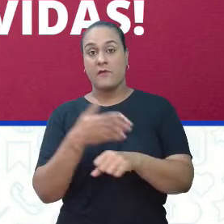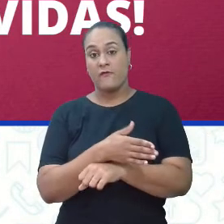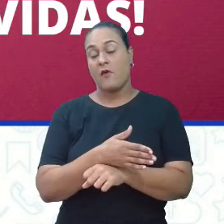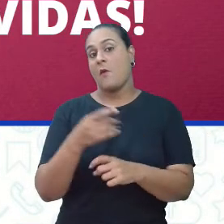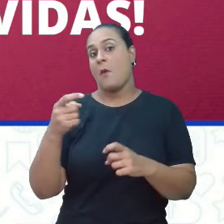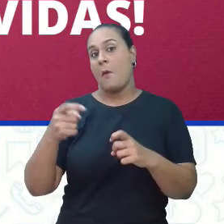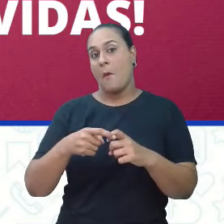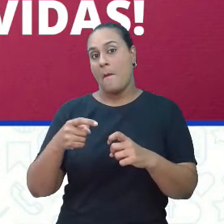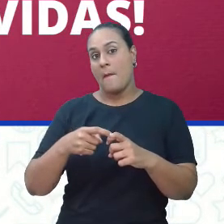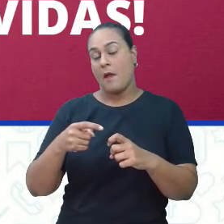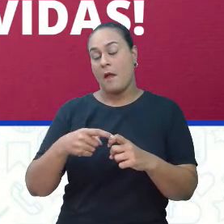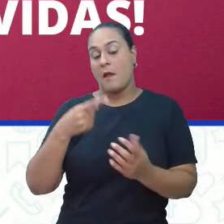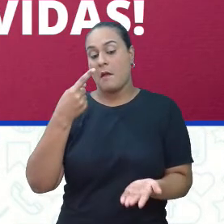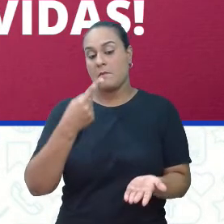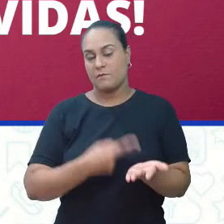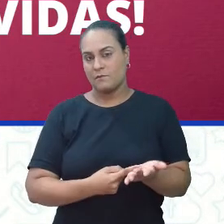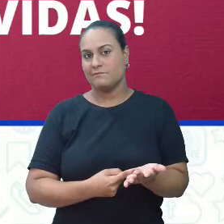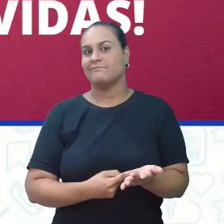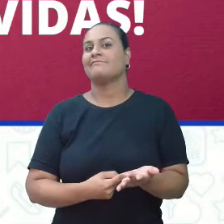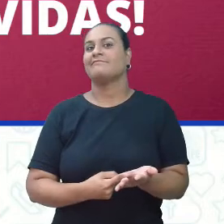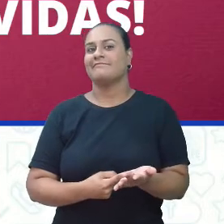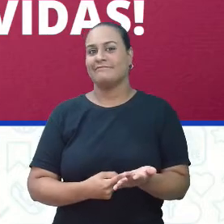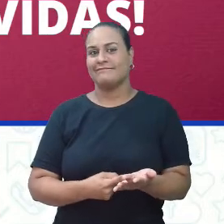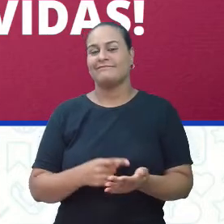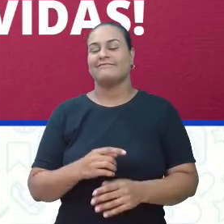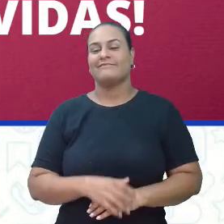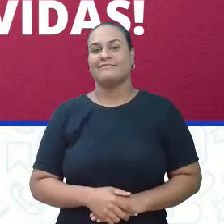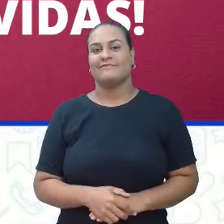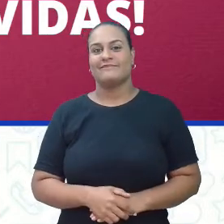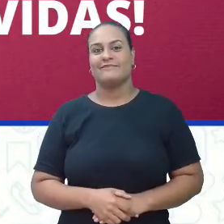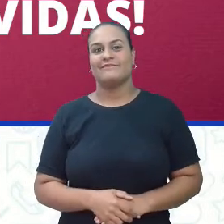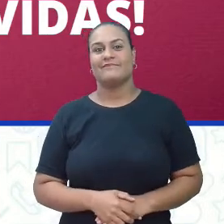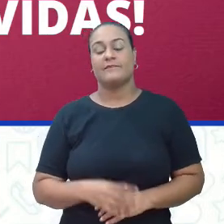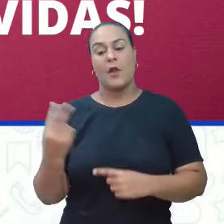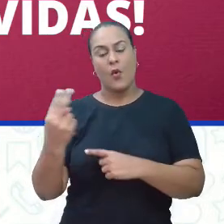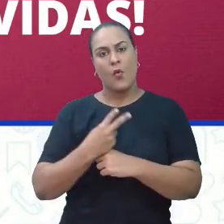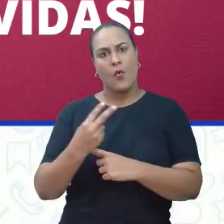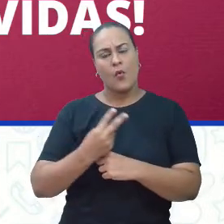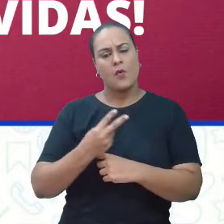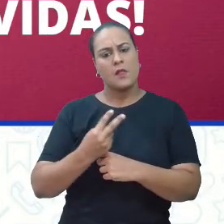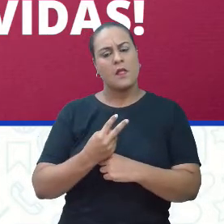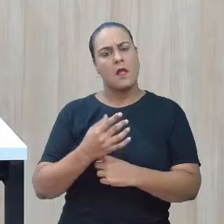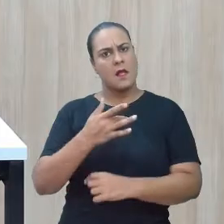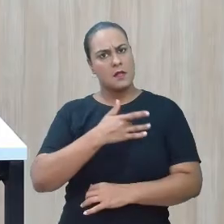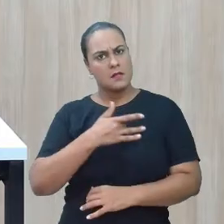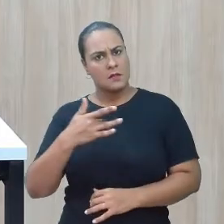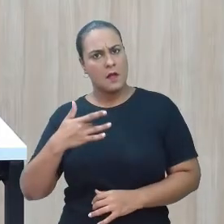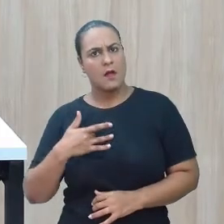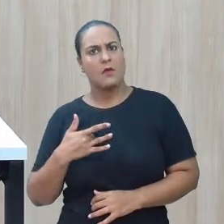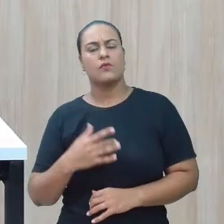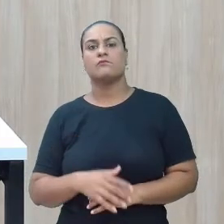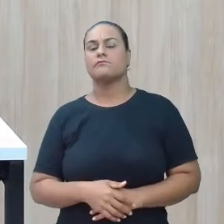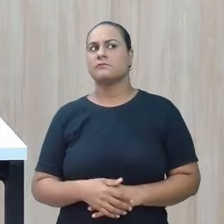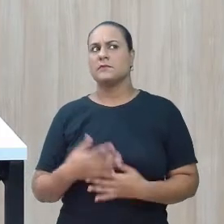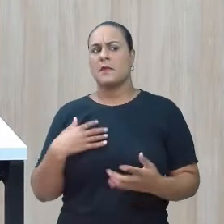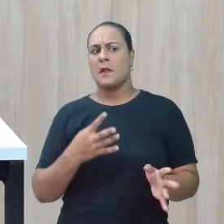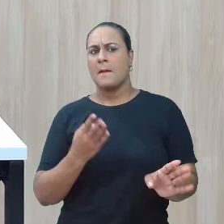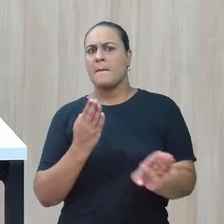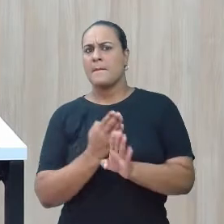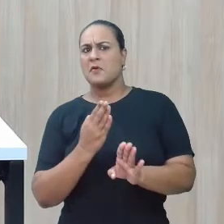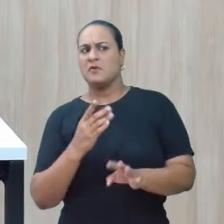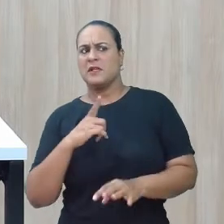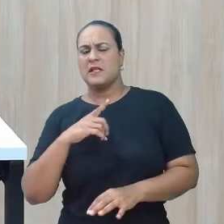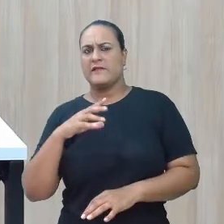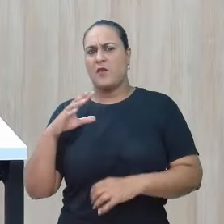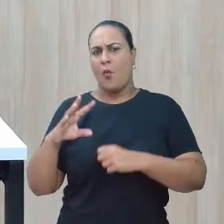médicos para trabalhar em prol da nossa saúde, ou seja, para investigar algum tipo de tumor que venha acometer, né,